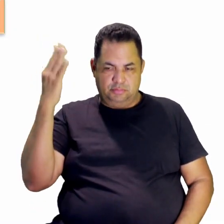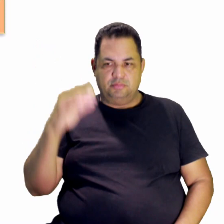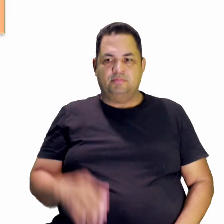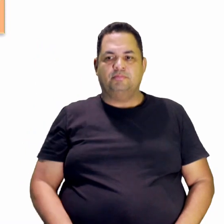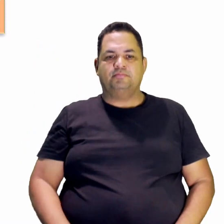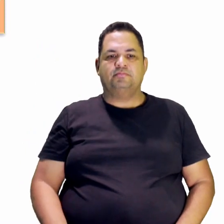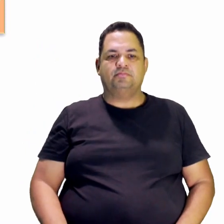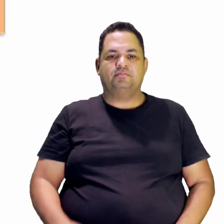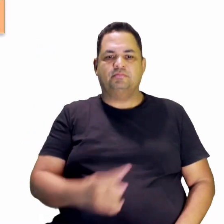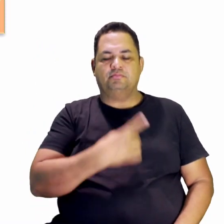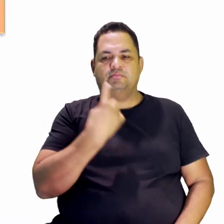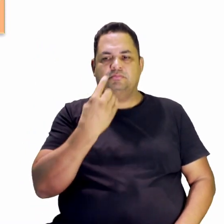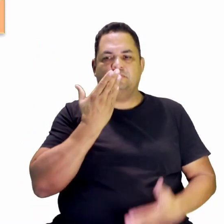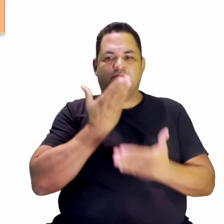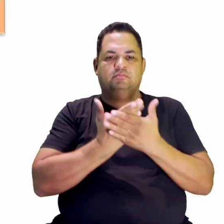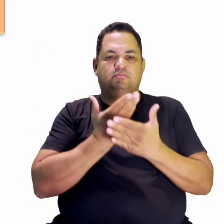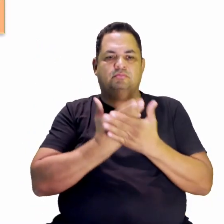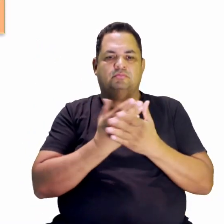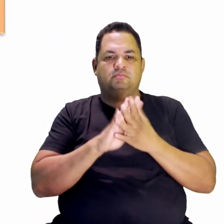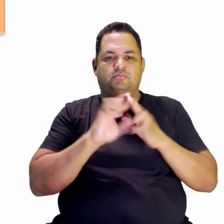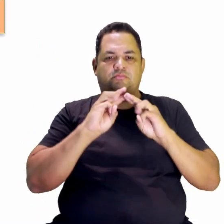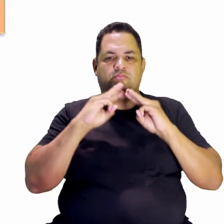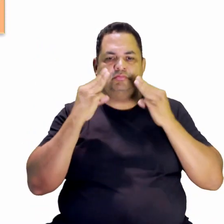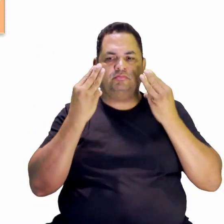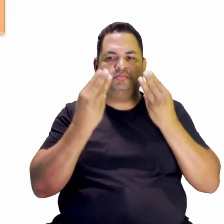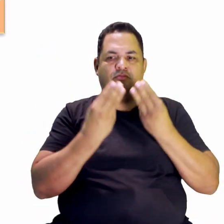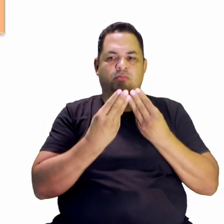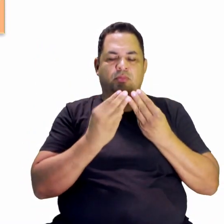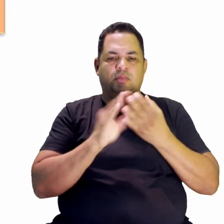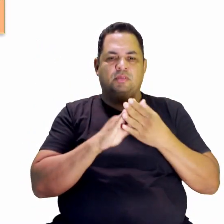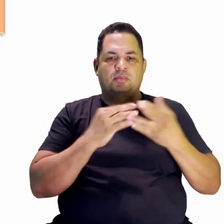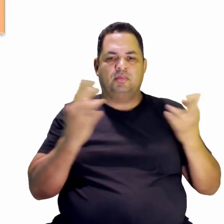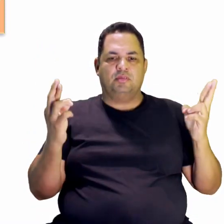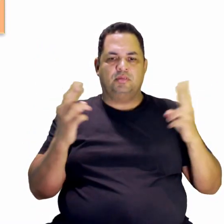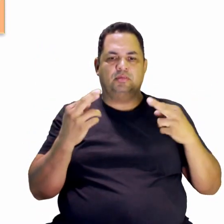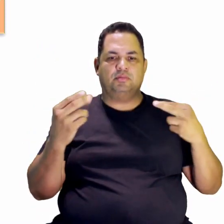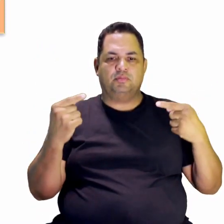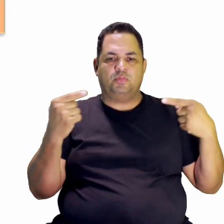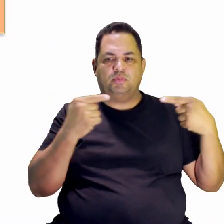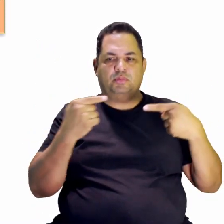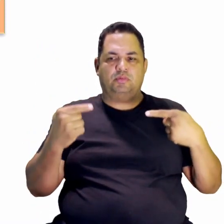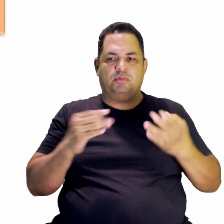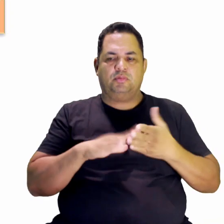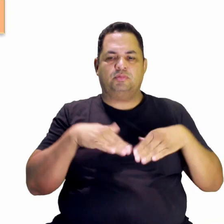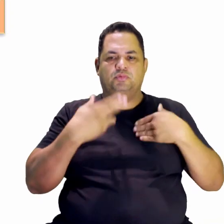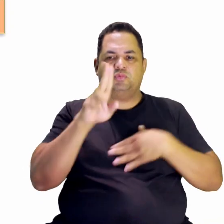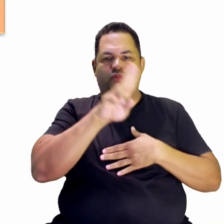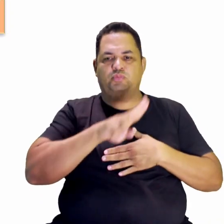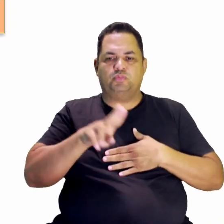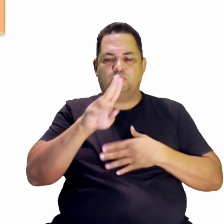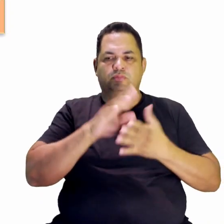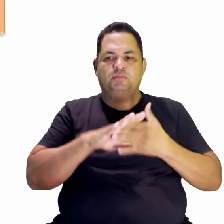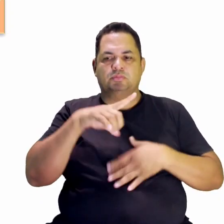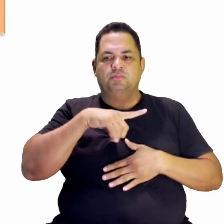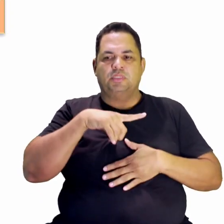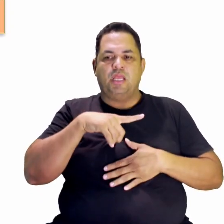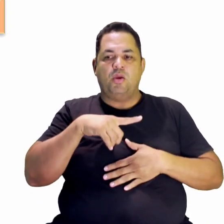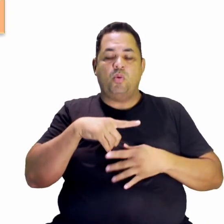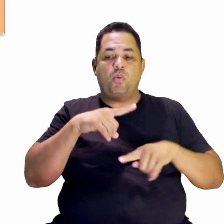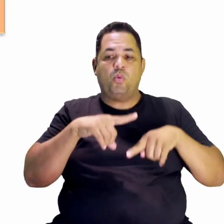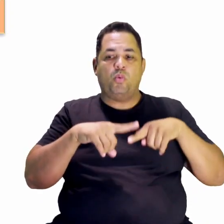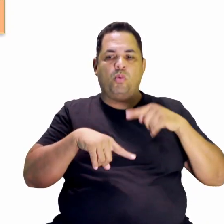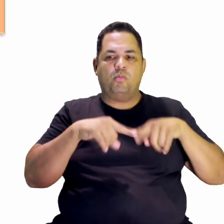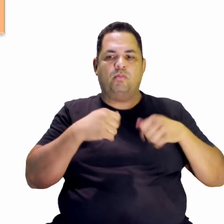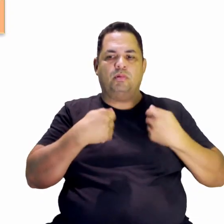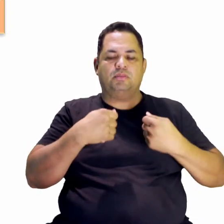claro, nós já vimos aí. A massa que está relacionada aí, quando se aplica uma força, para que o corpo tem que ter massa, né, para ser